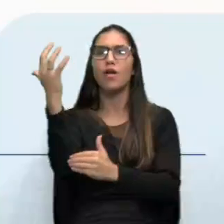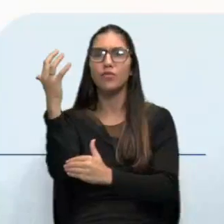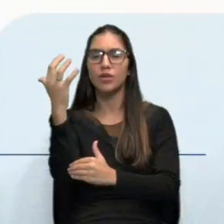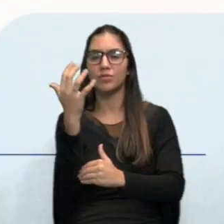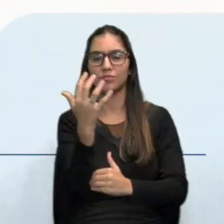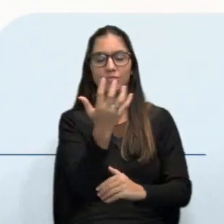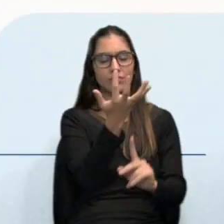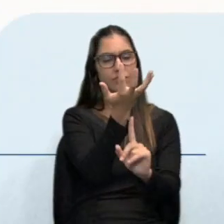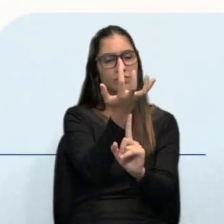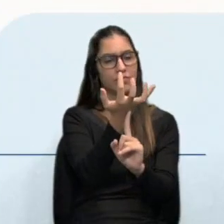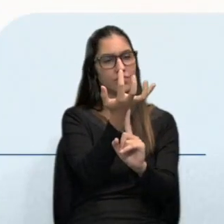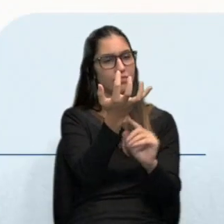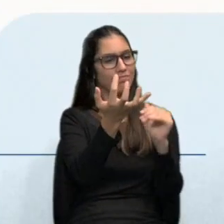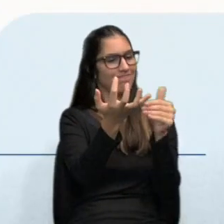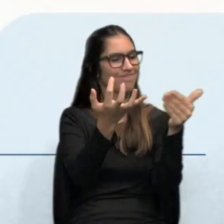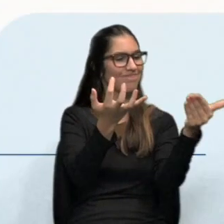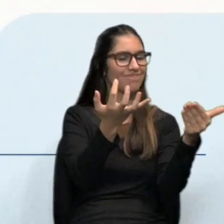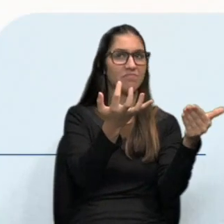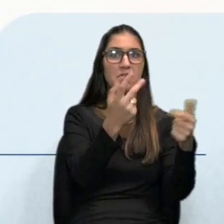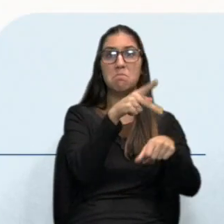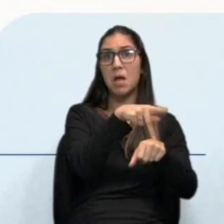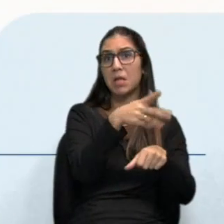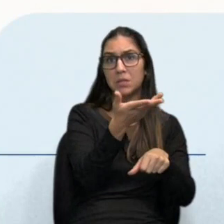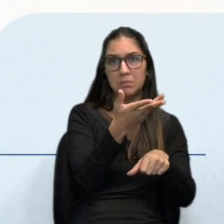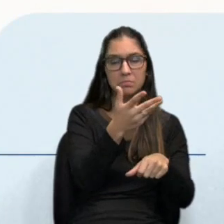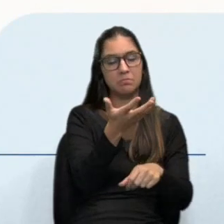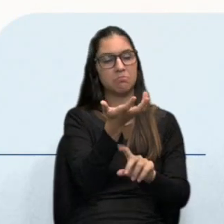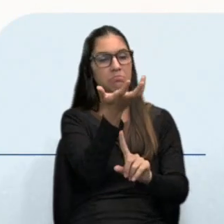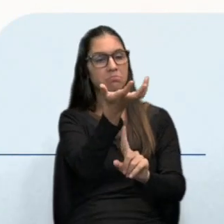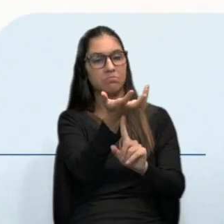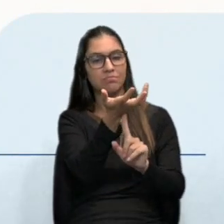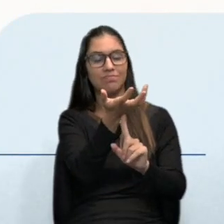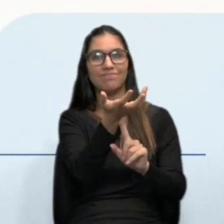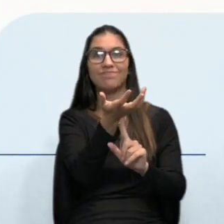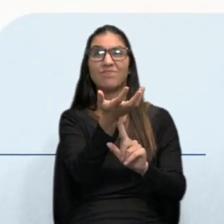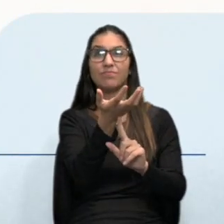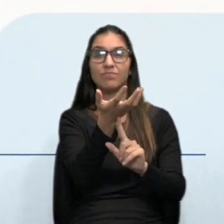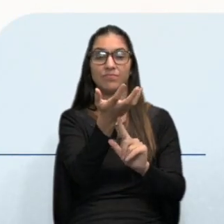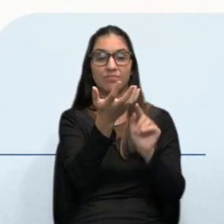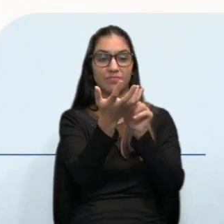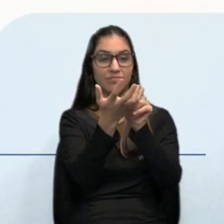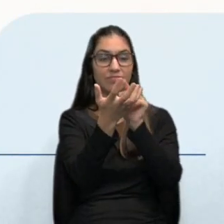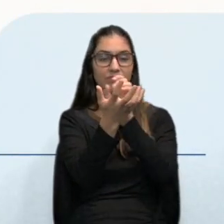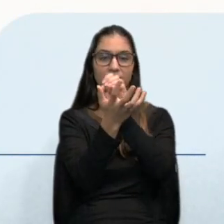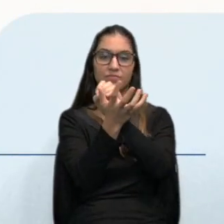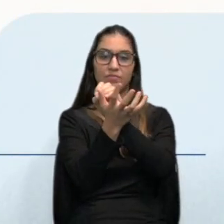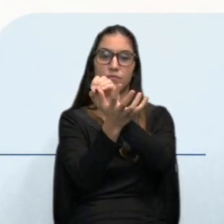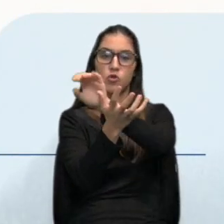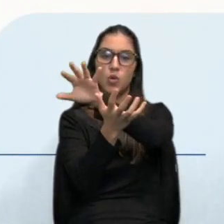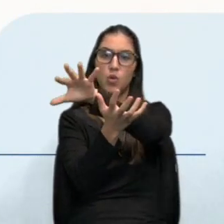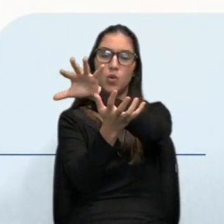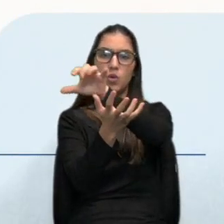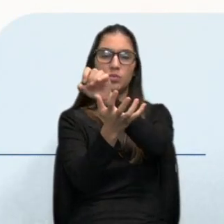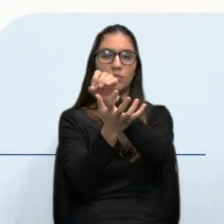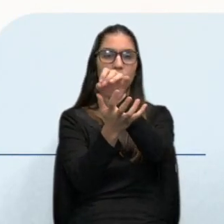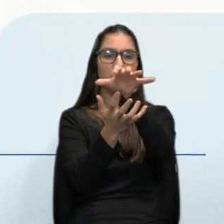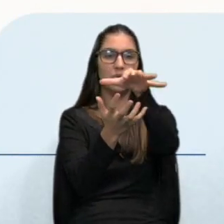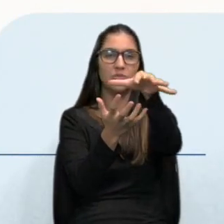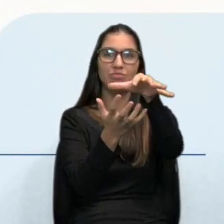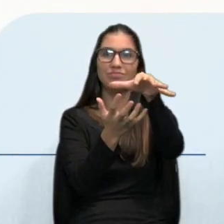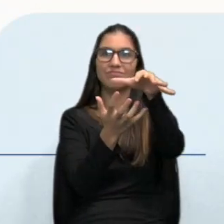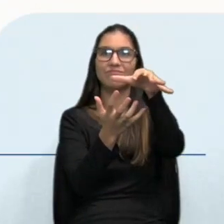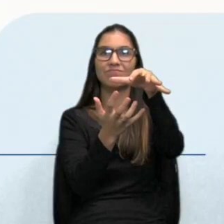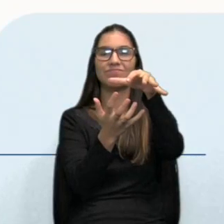Do outro lado tem algum outro obstáculo, uma pedra. Então, a célula, ou seja, o raio de alcance da estação radiobase, ele não